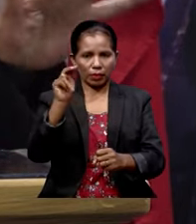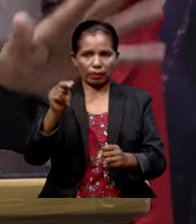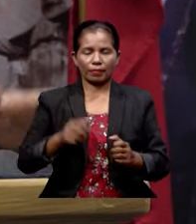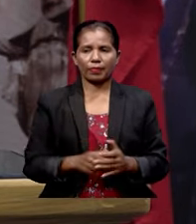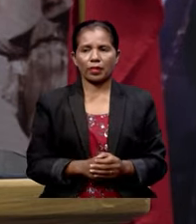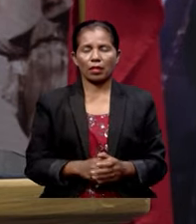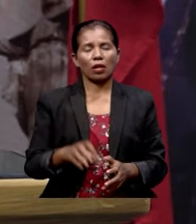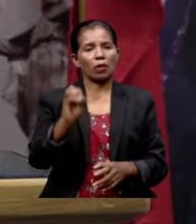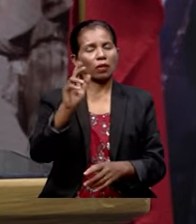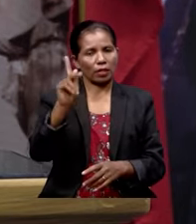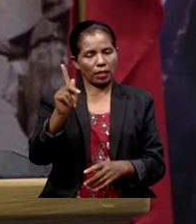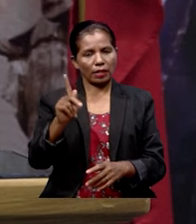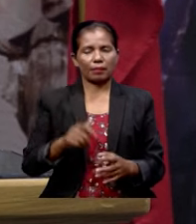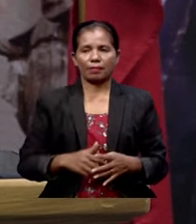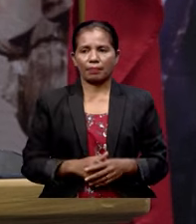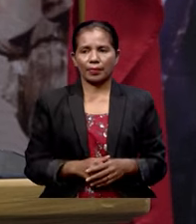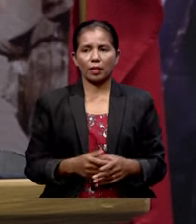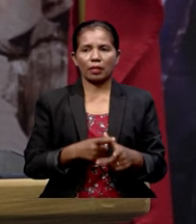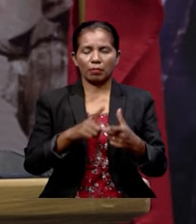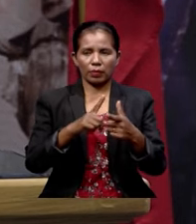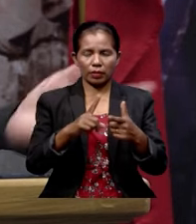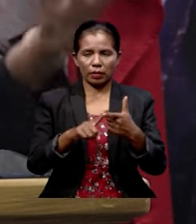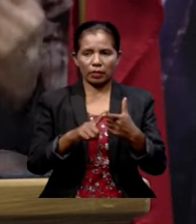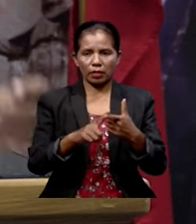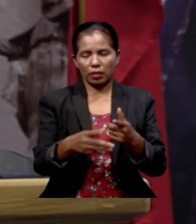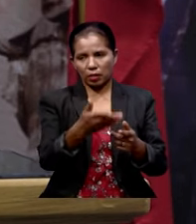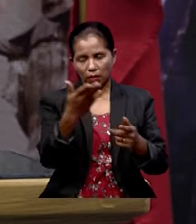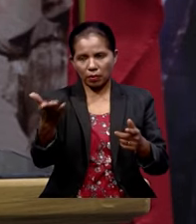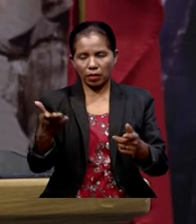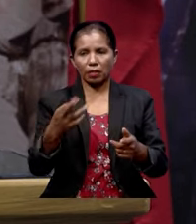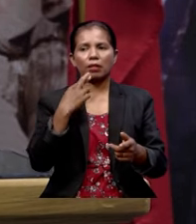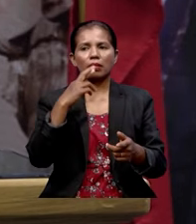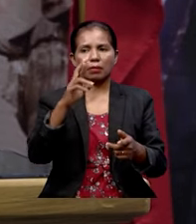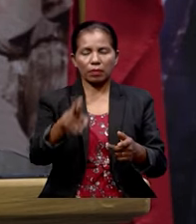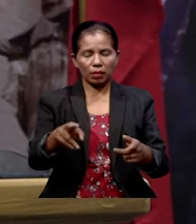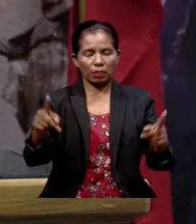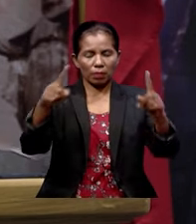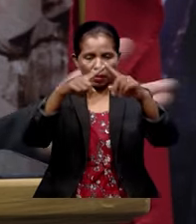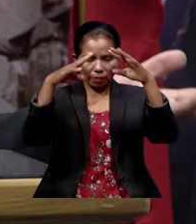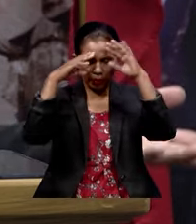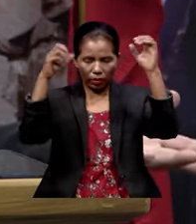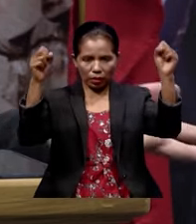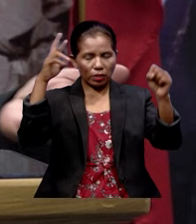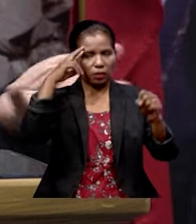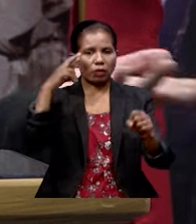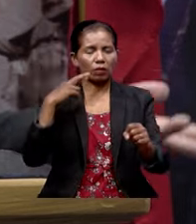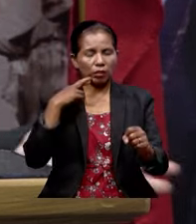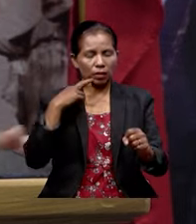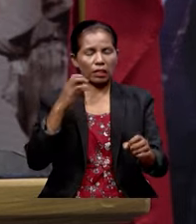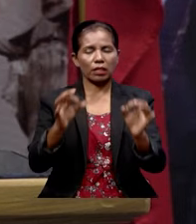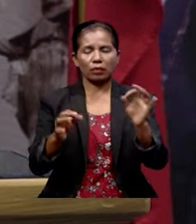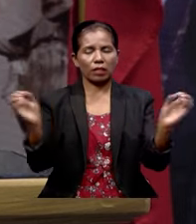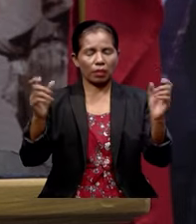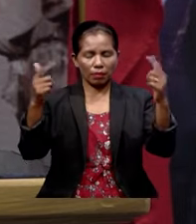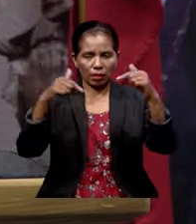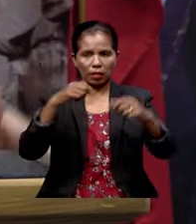Maria Labatida. Depois me responde responder para o presidente Horta. Se ela bela Maia agora, mas